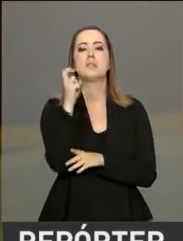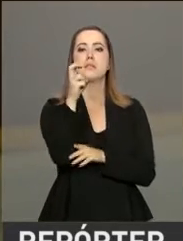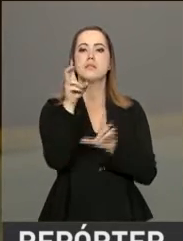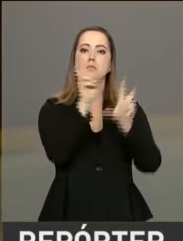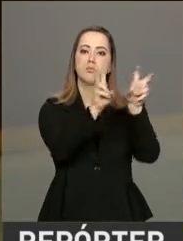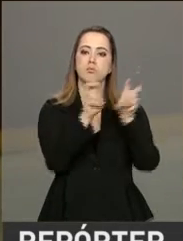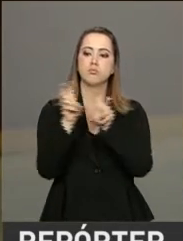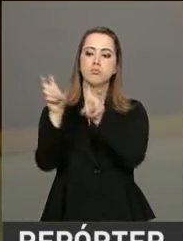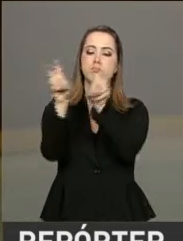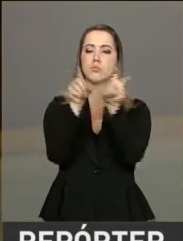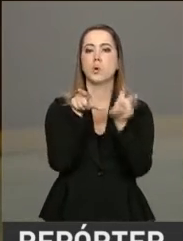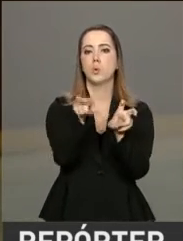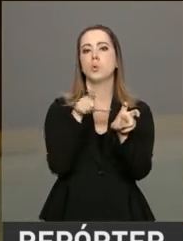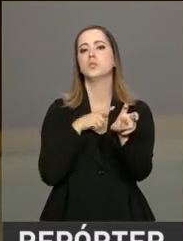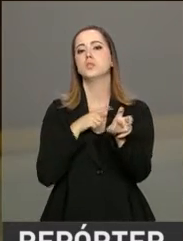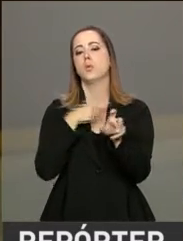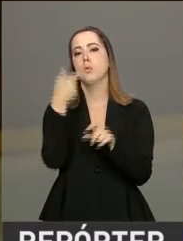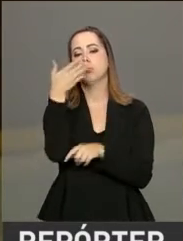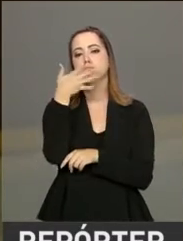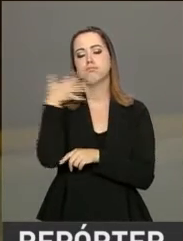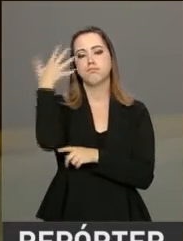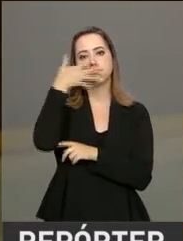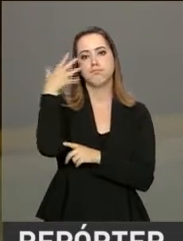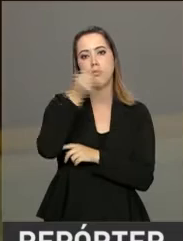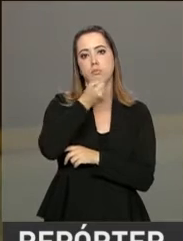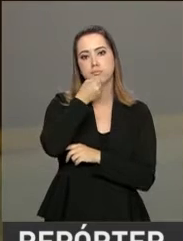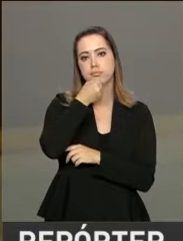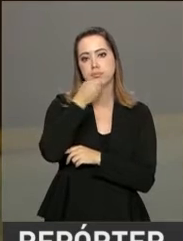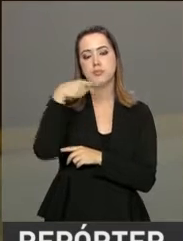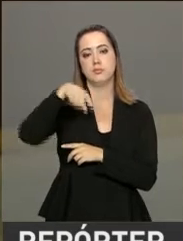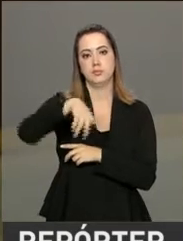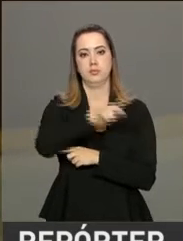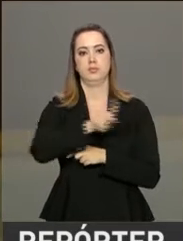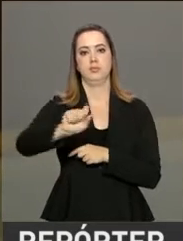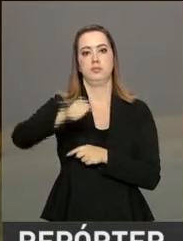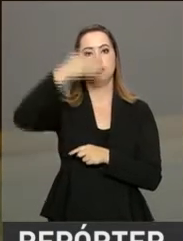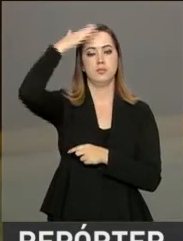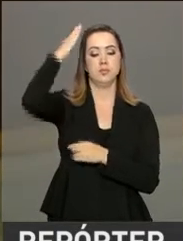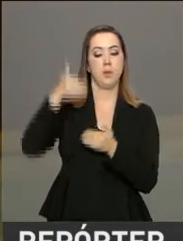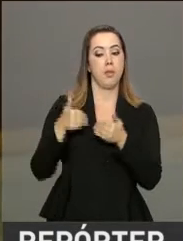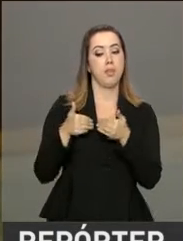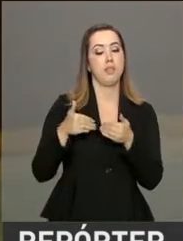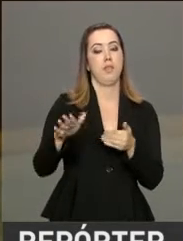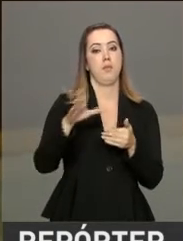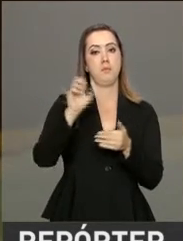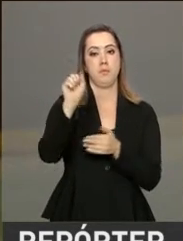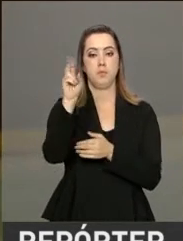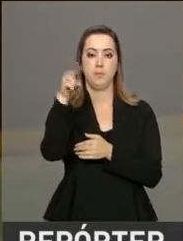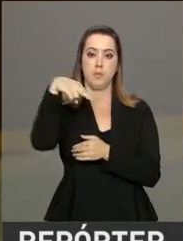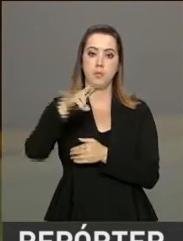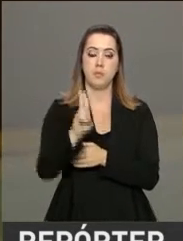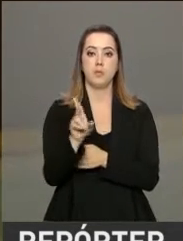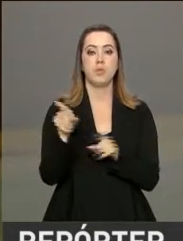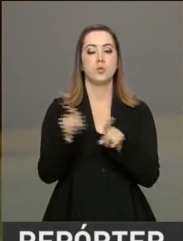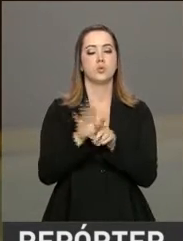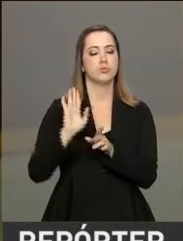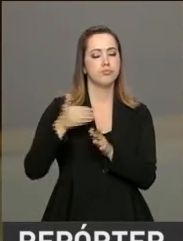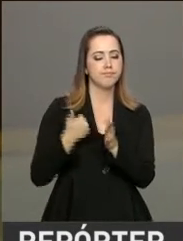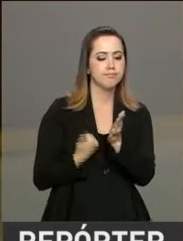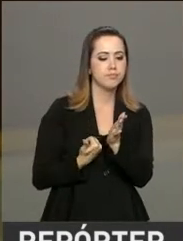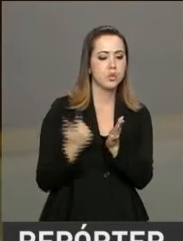gerais estarão nesse discurso do presidente michel temer na abertura da assembléia o que já é uma tradição desde